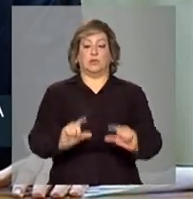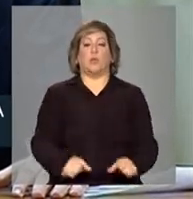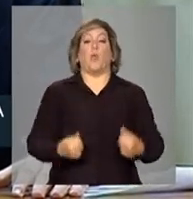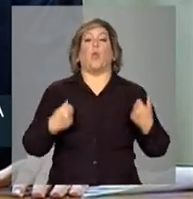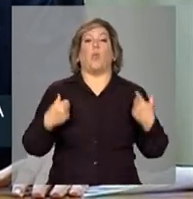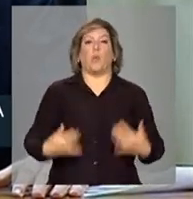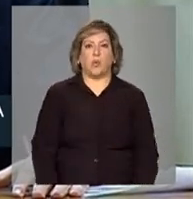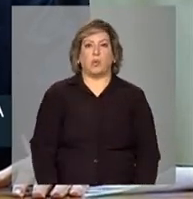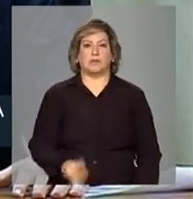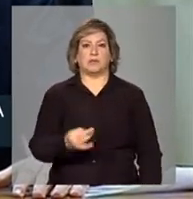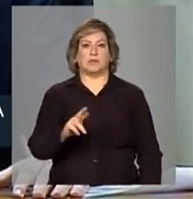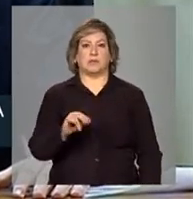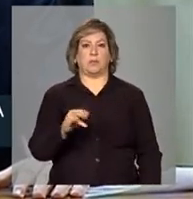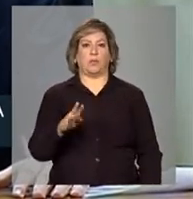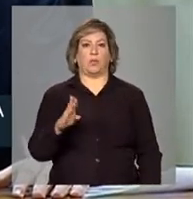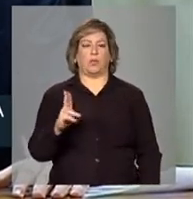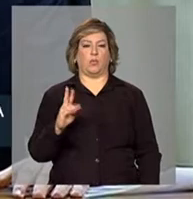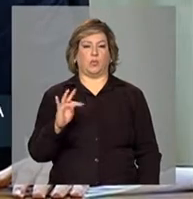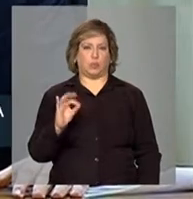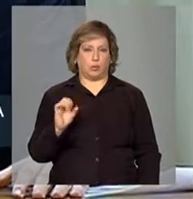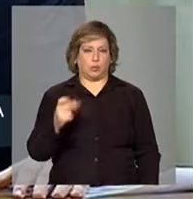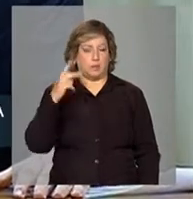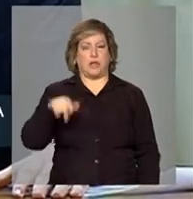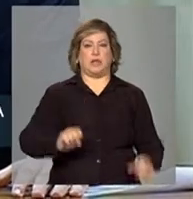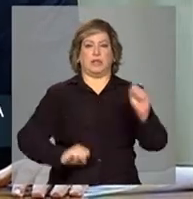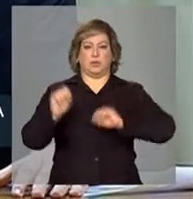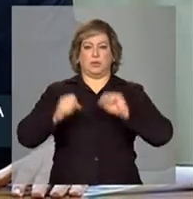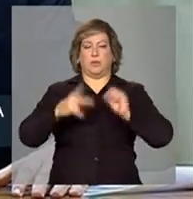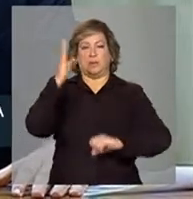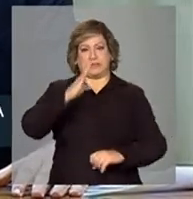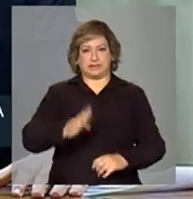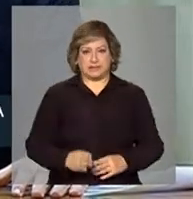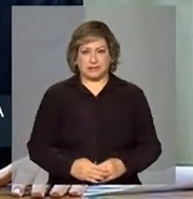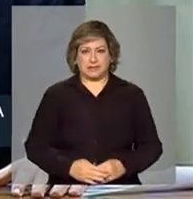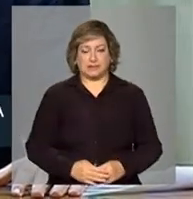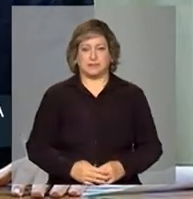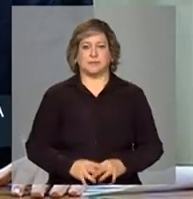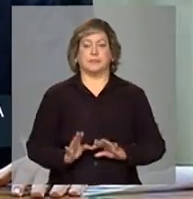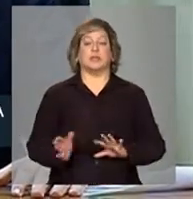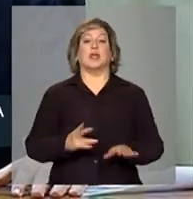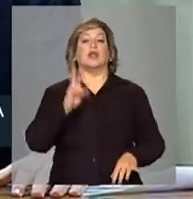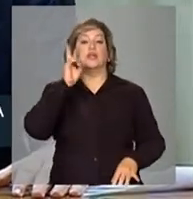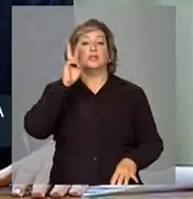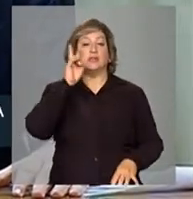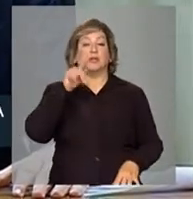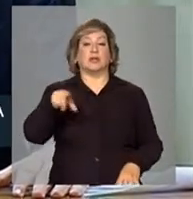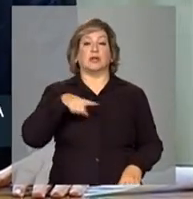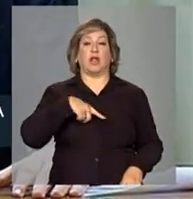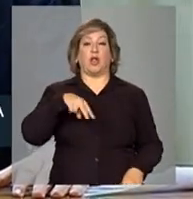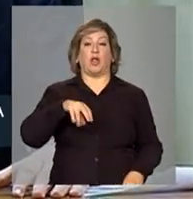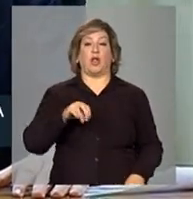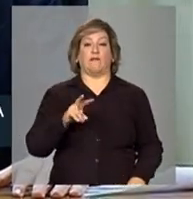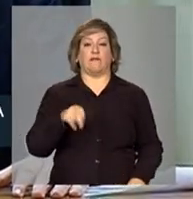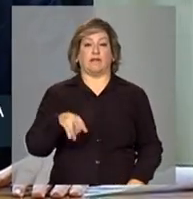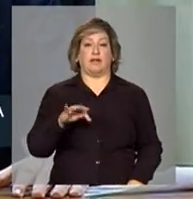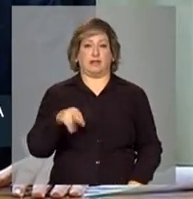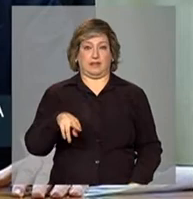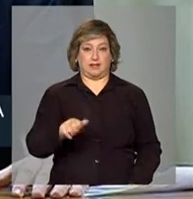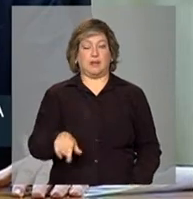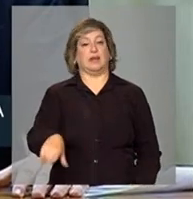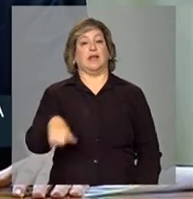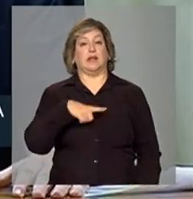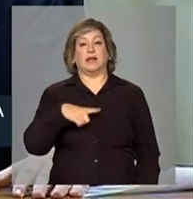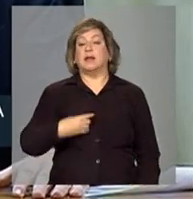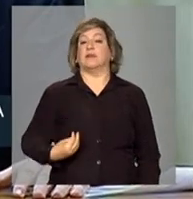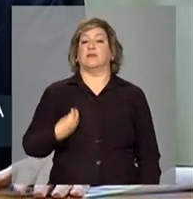de custo de tributo para a indústria brasileira em relação a noventena a noventena ela